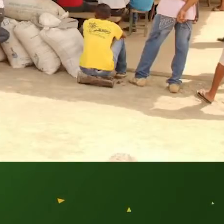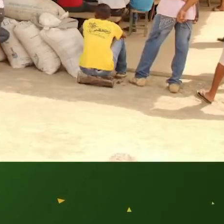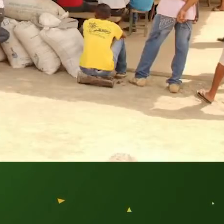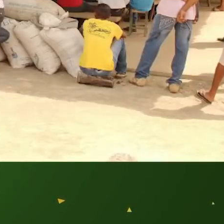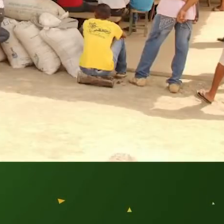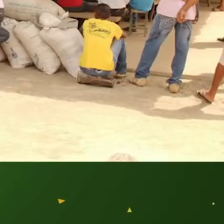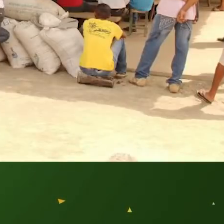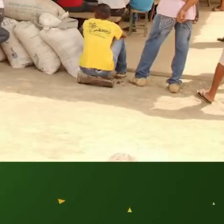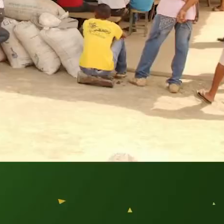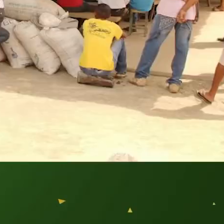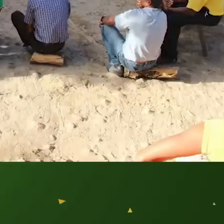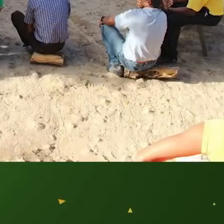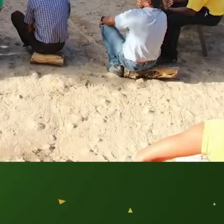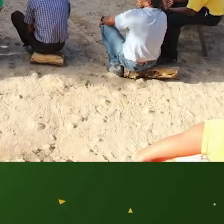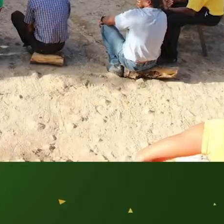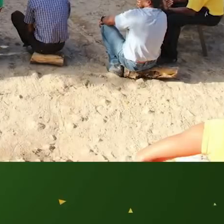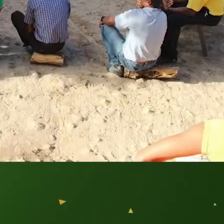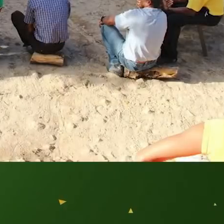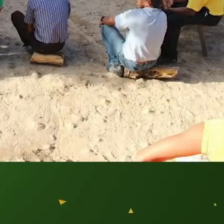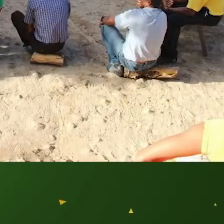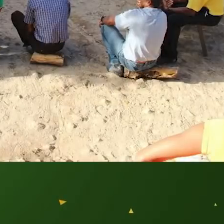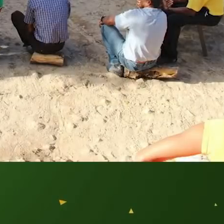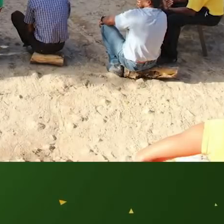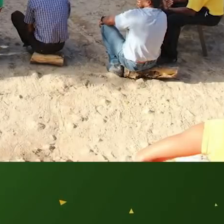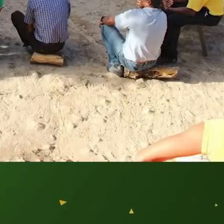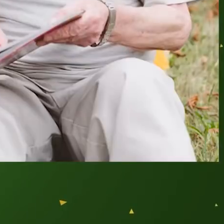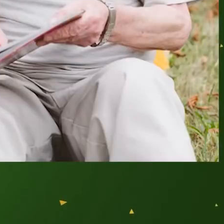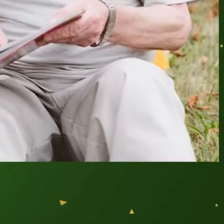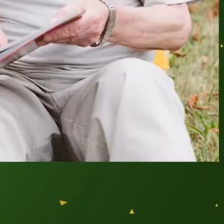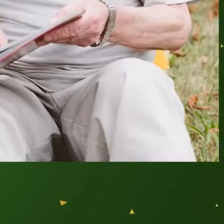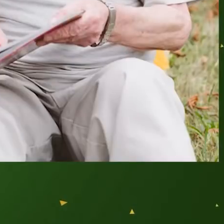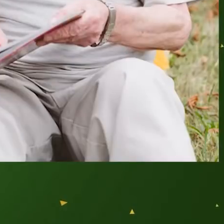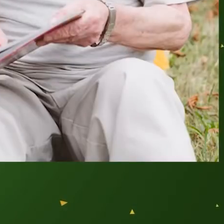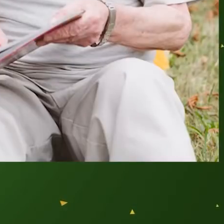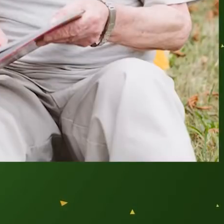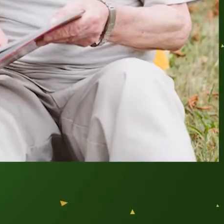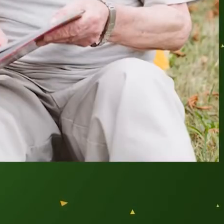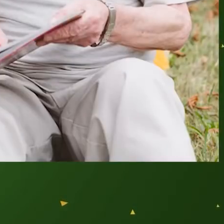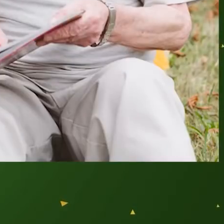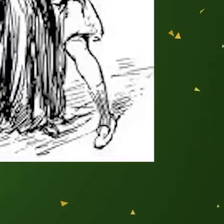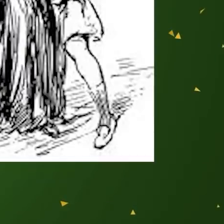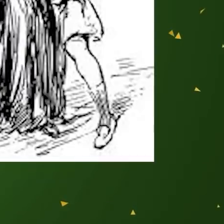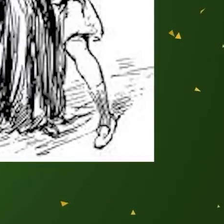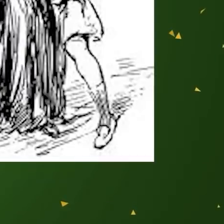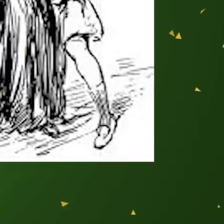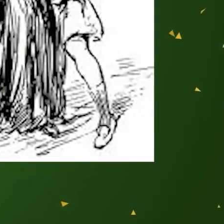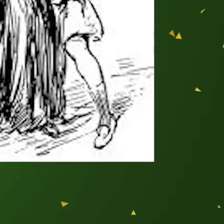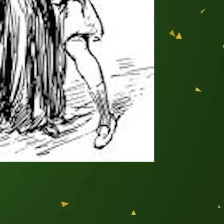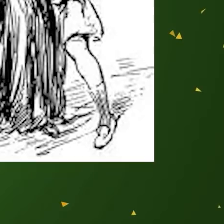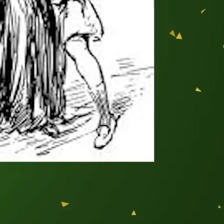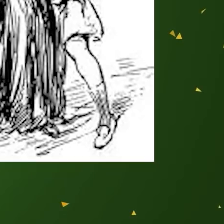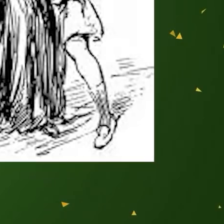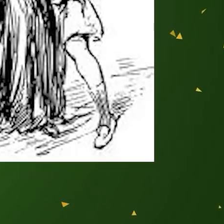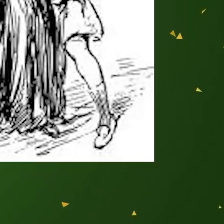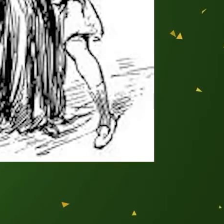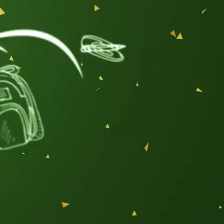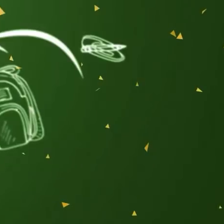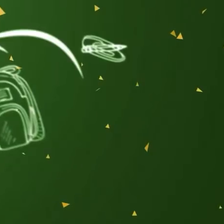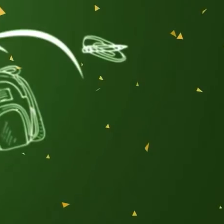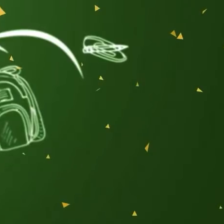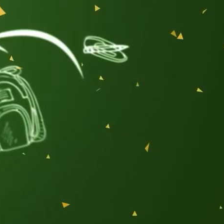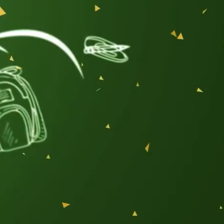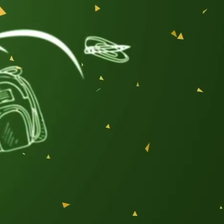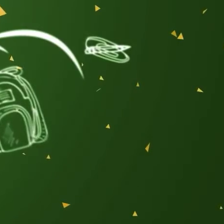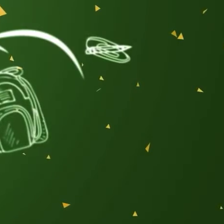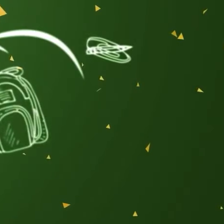só uma história que foi sendo contada por povos e foi sendo contada e passada